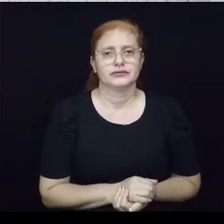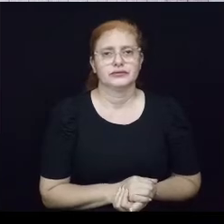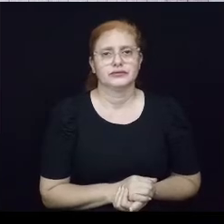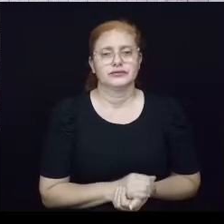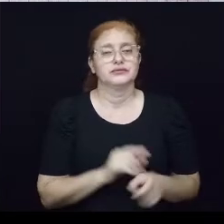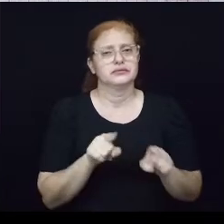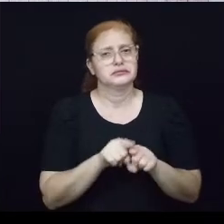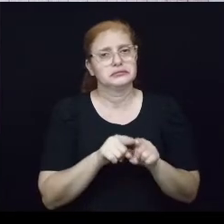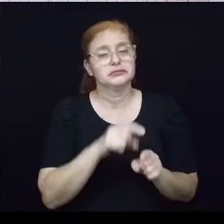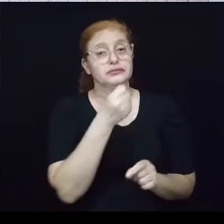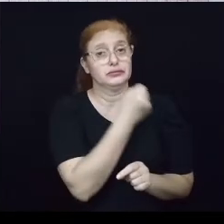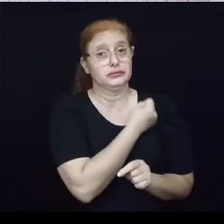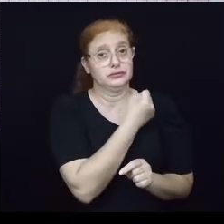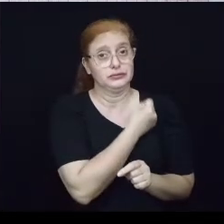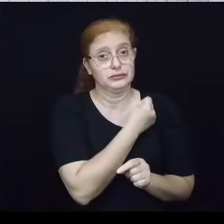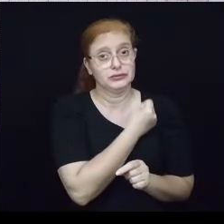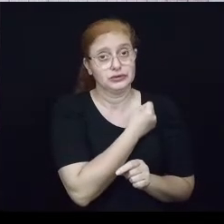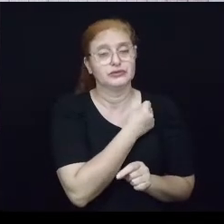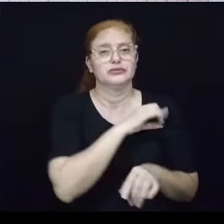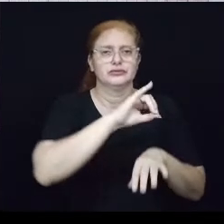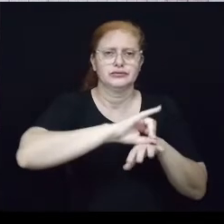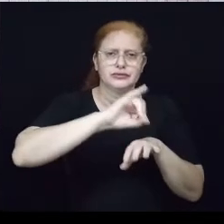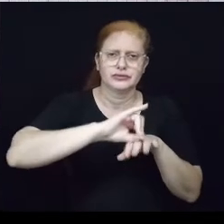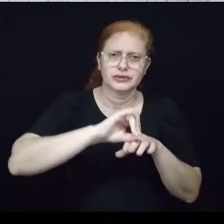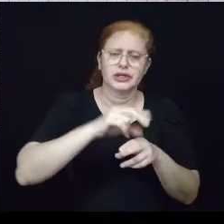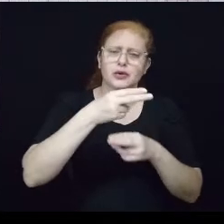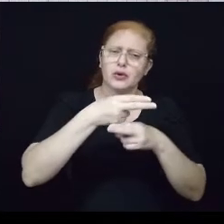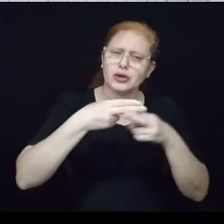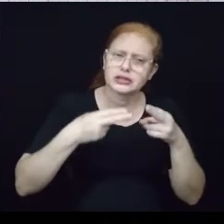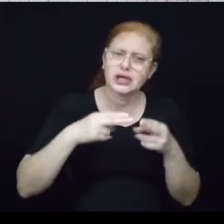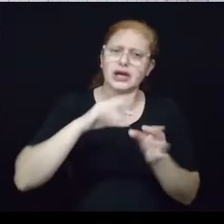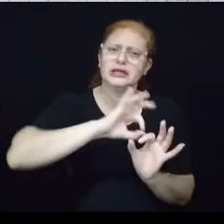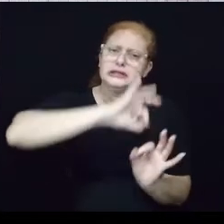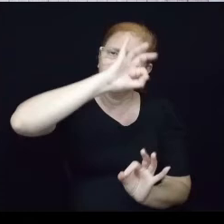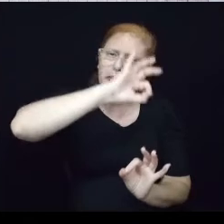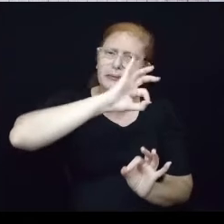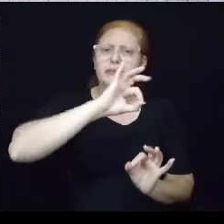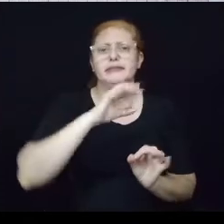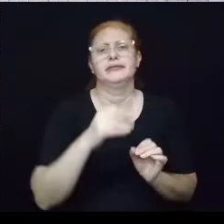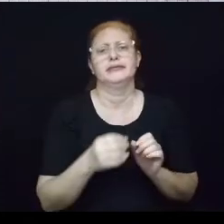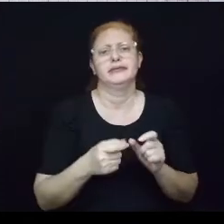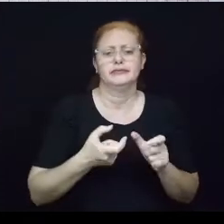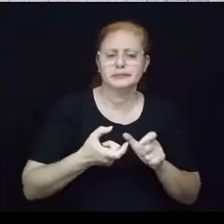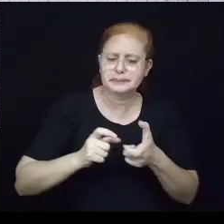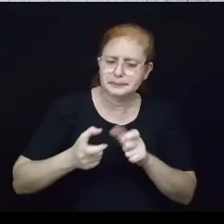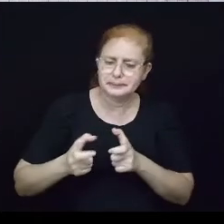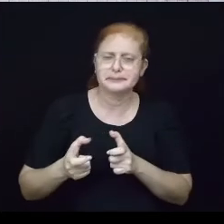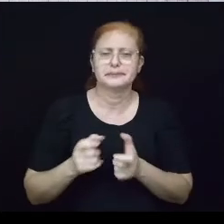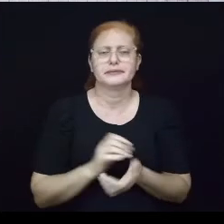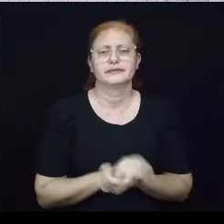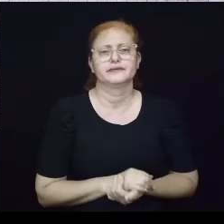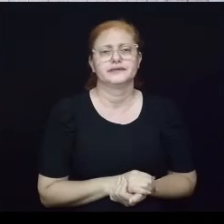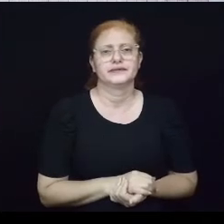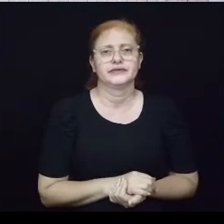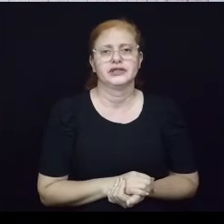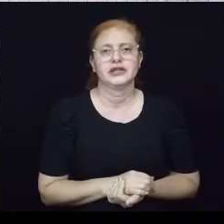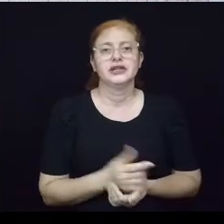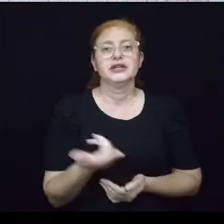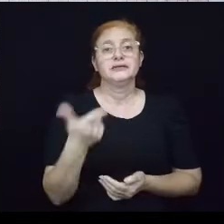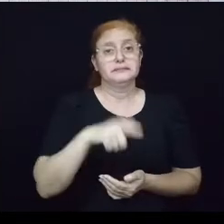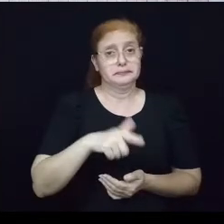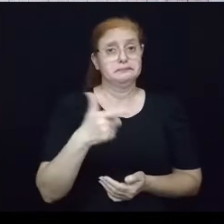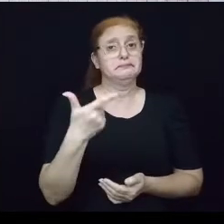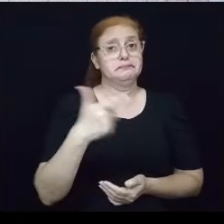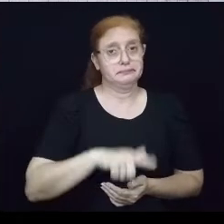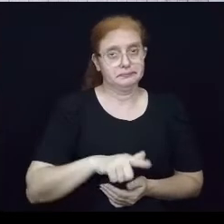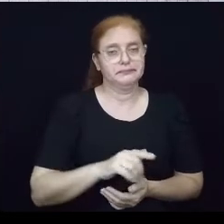E aí está a numeração das peças, onde eu deveria cortar o tamanho das peças, o posicionamento das peças. E é replicado